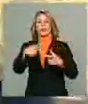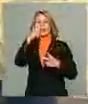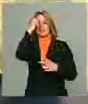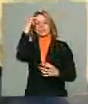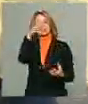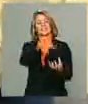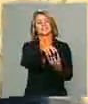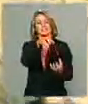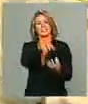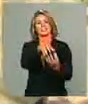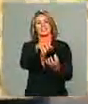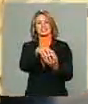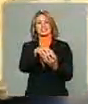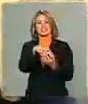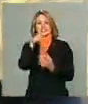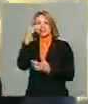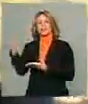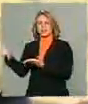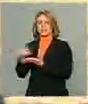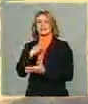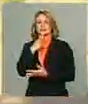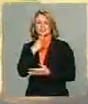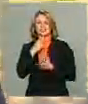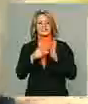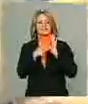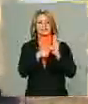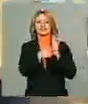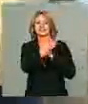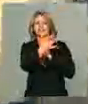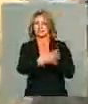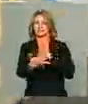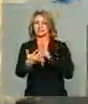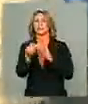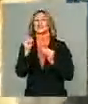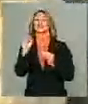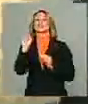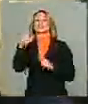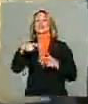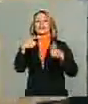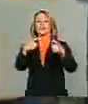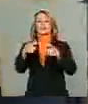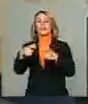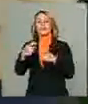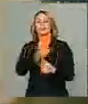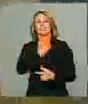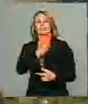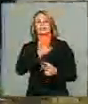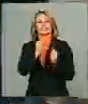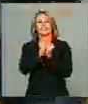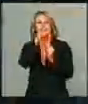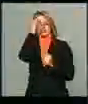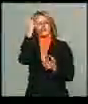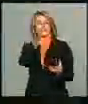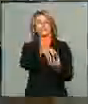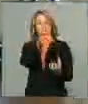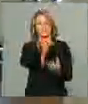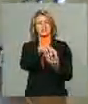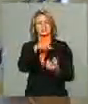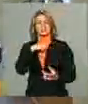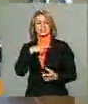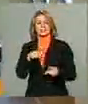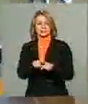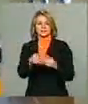idosos Venham comigo eu vou mostrar pra vocês o que é um centro de convivência para o idoso Aqui